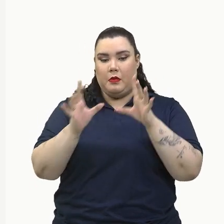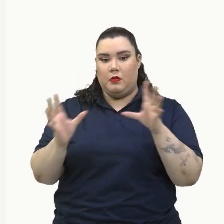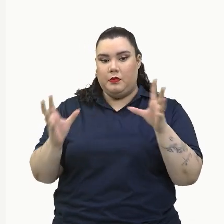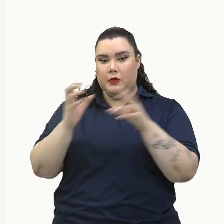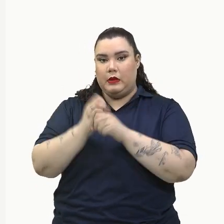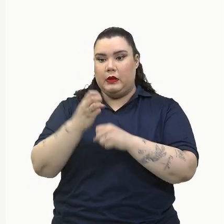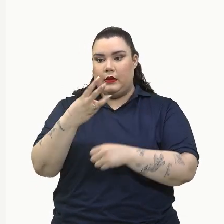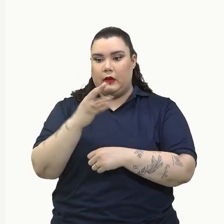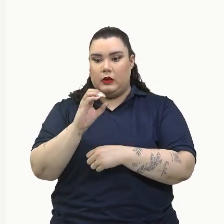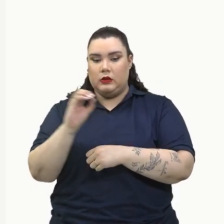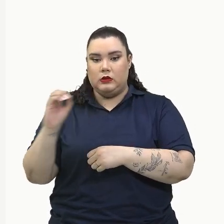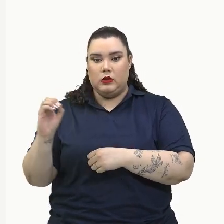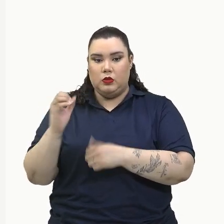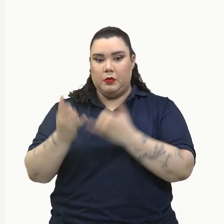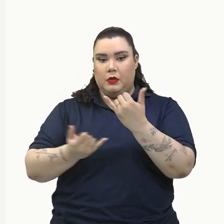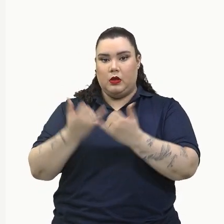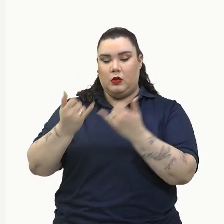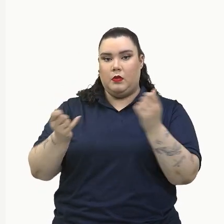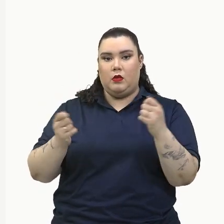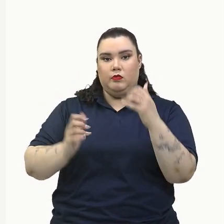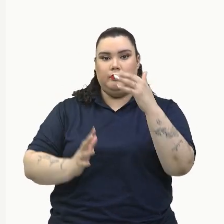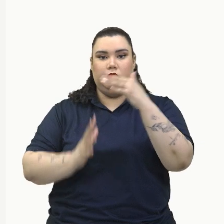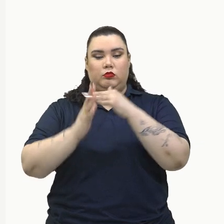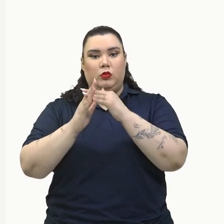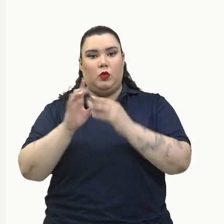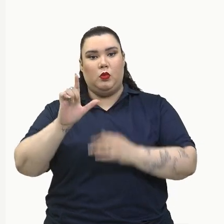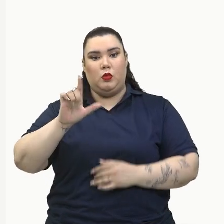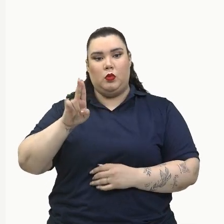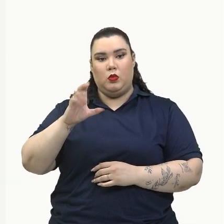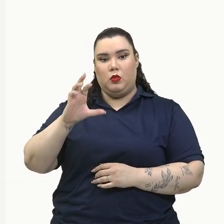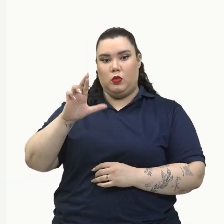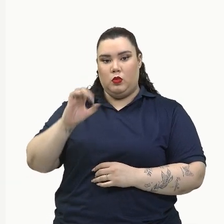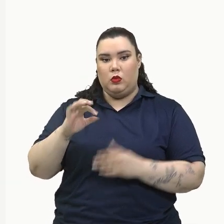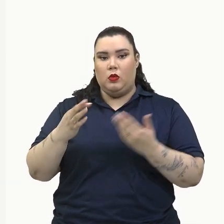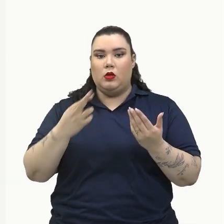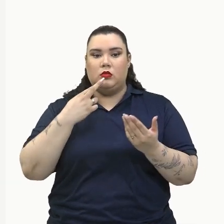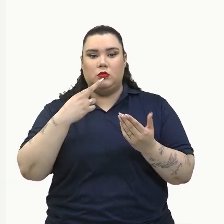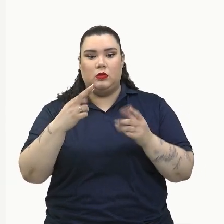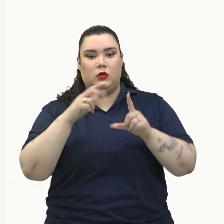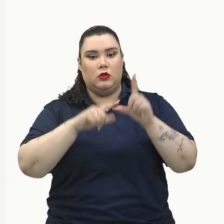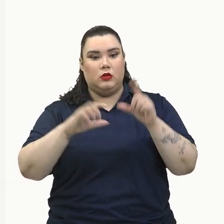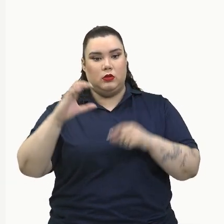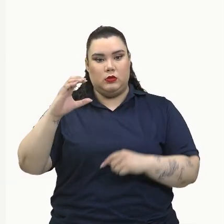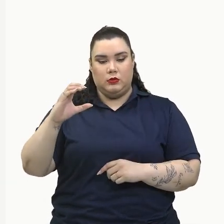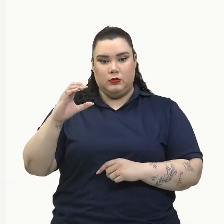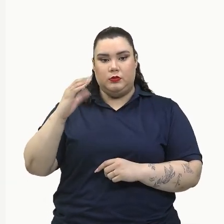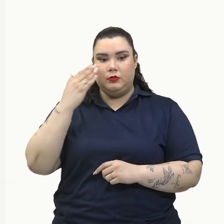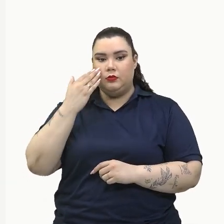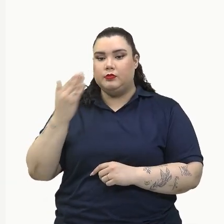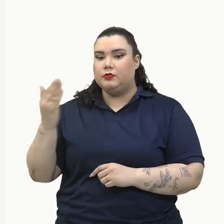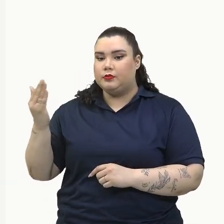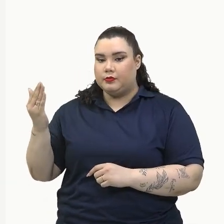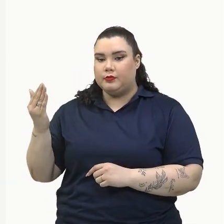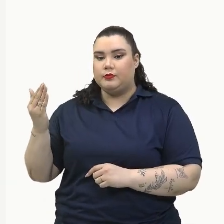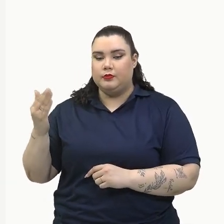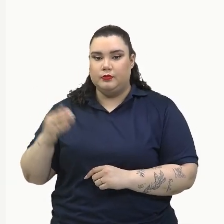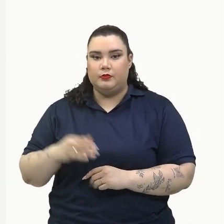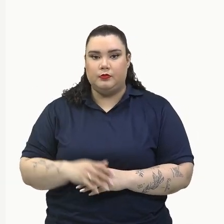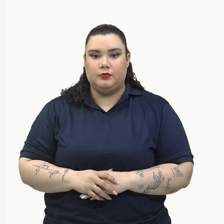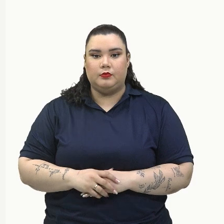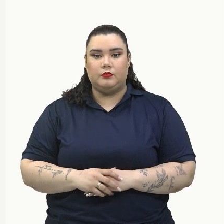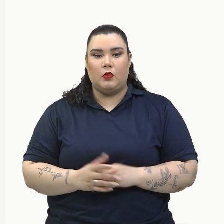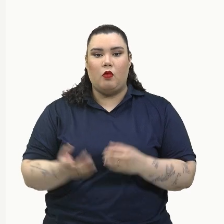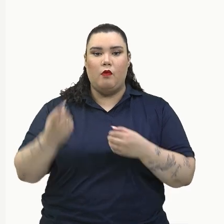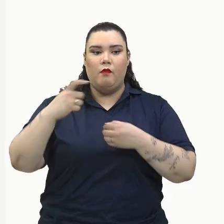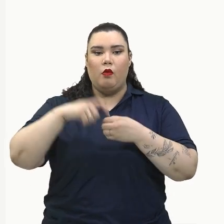unidades de brinquedo para maximizar o lucro. Né? Portanto, a resposta correta seria aqui a letra C. Né? Eu estou voltando